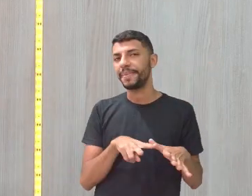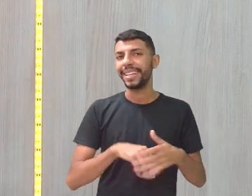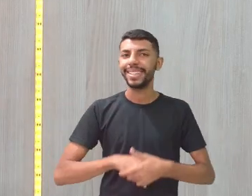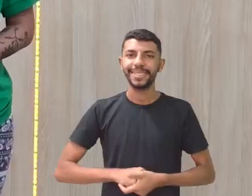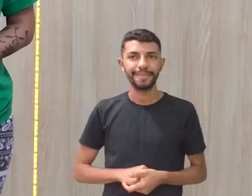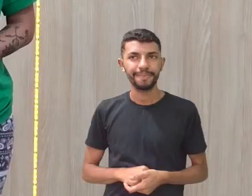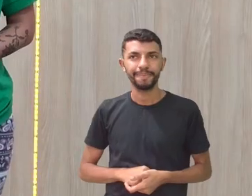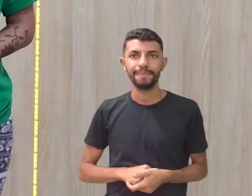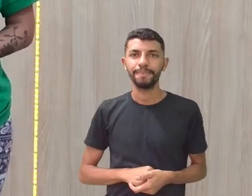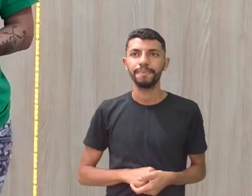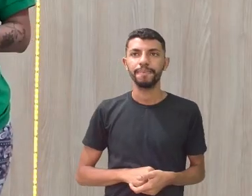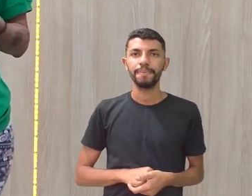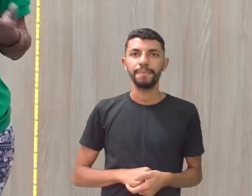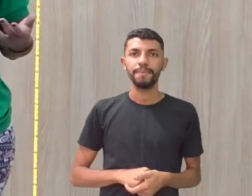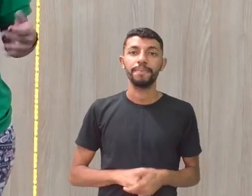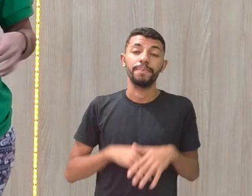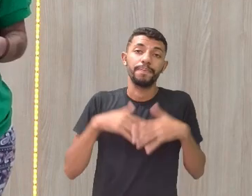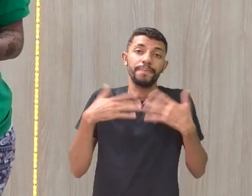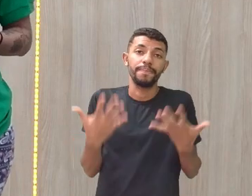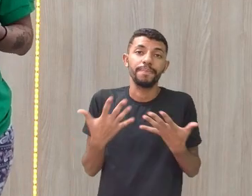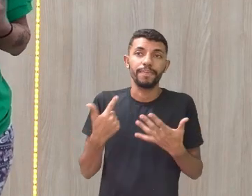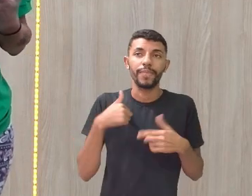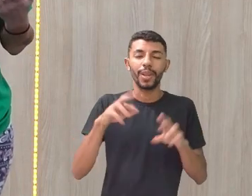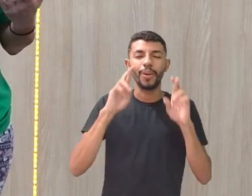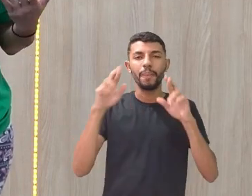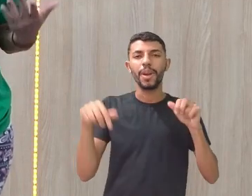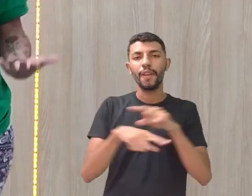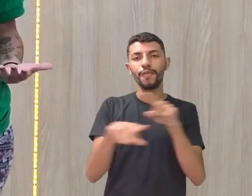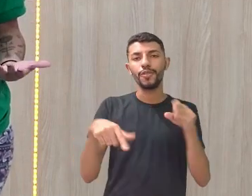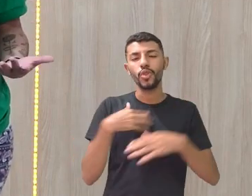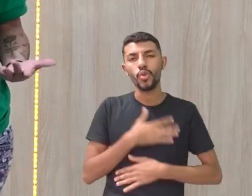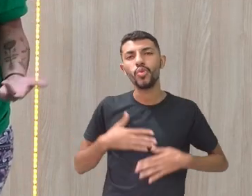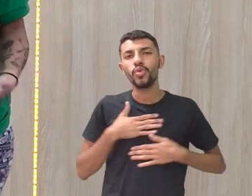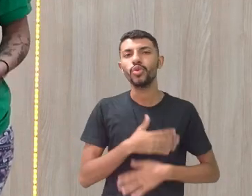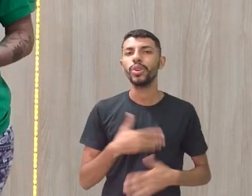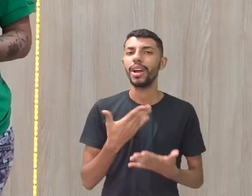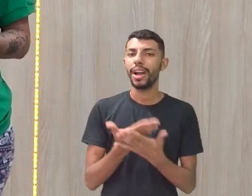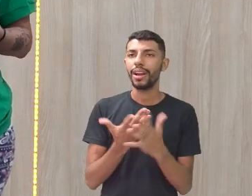pessoal. Bom, gente, eu espero que vocês tenham gostado da